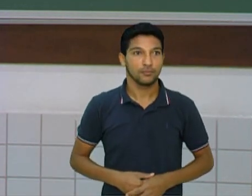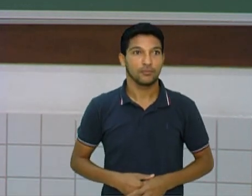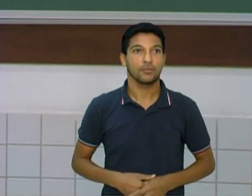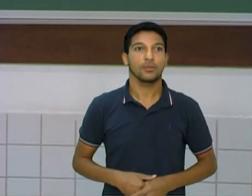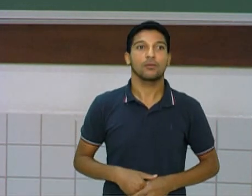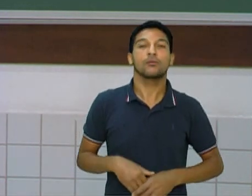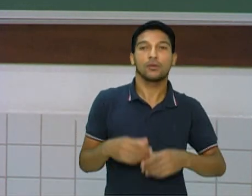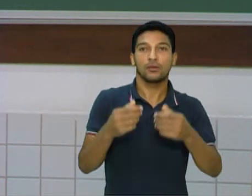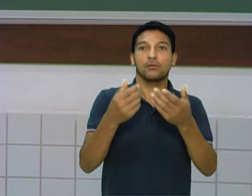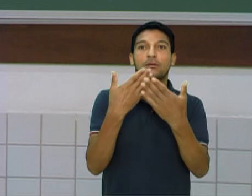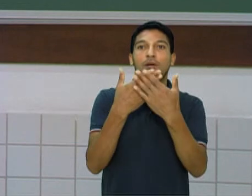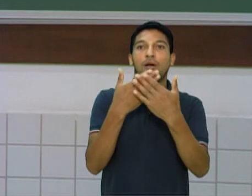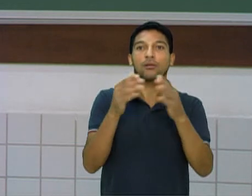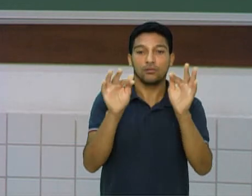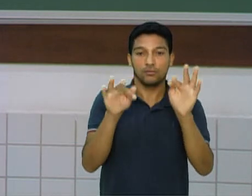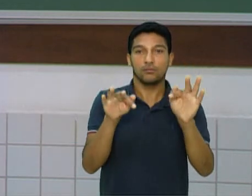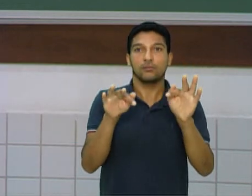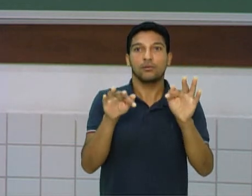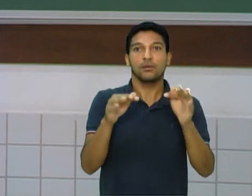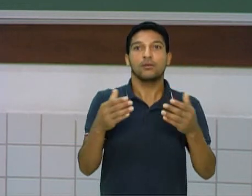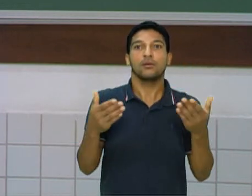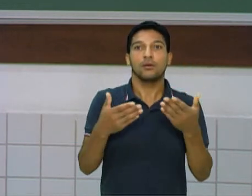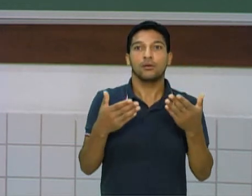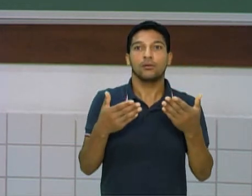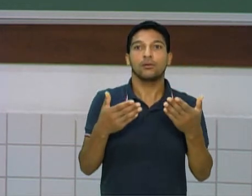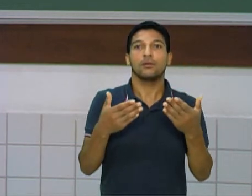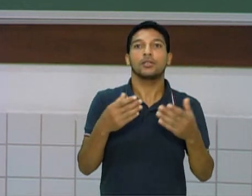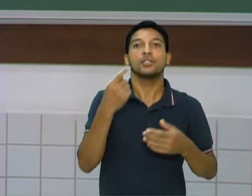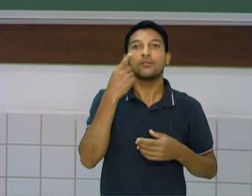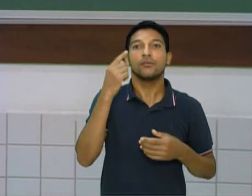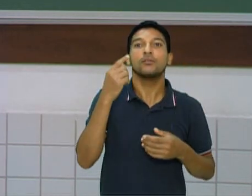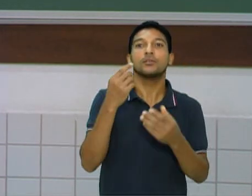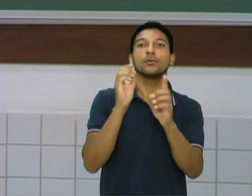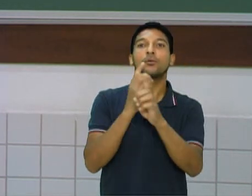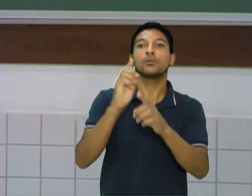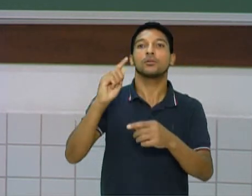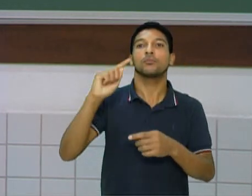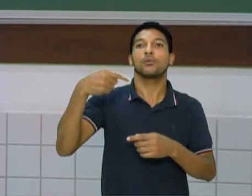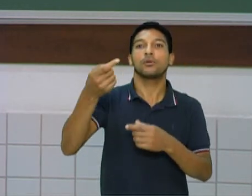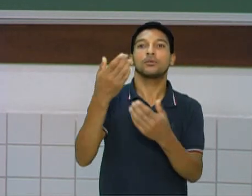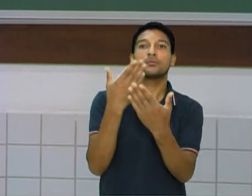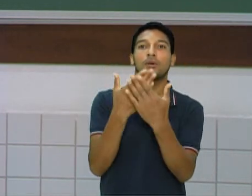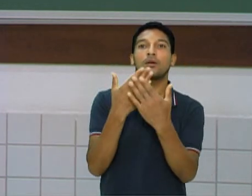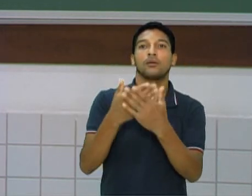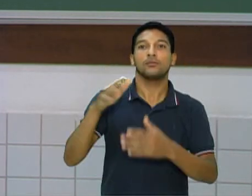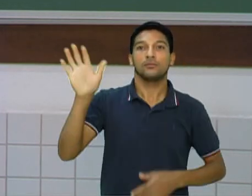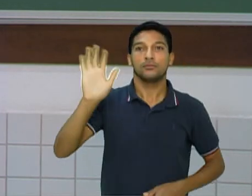até de mais uma aula, né? Vou ficando por aqui e a gente se vê na próxima aula. Tchau!